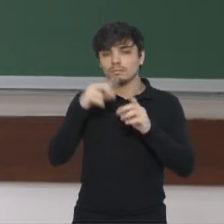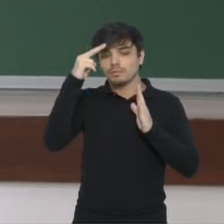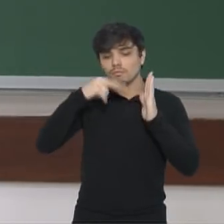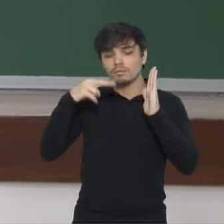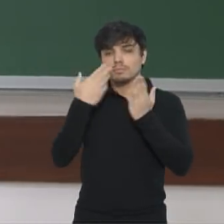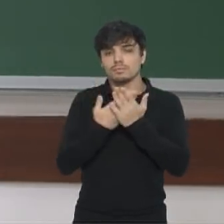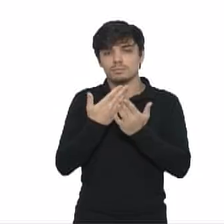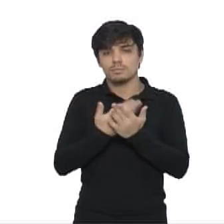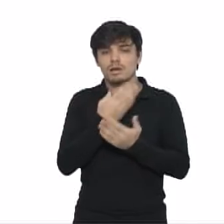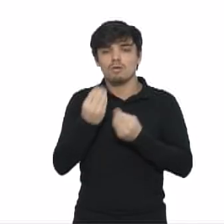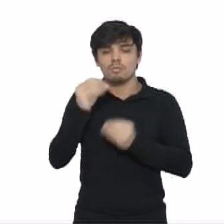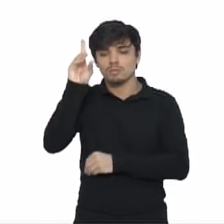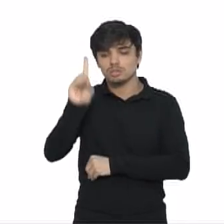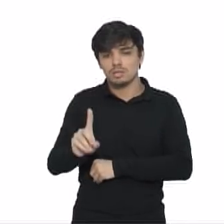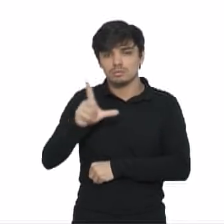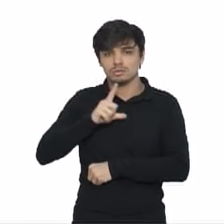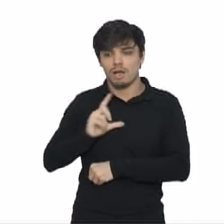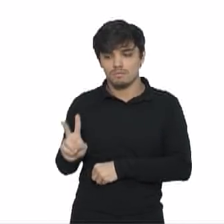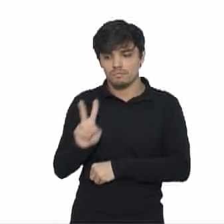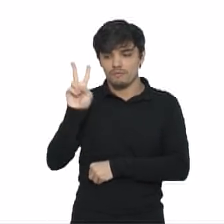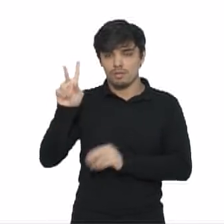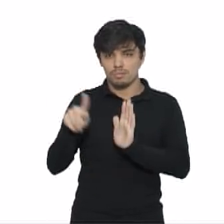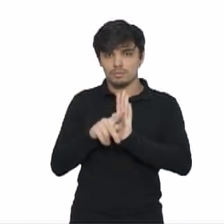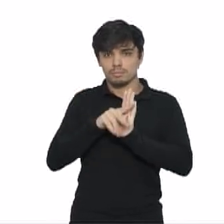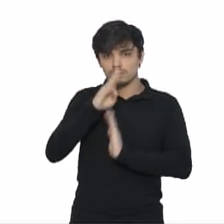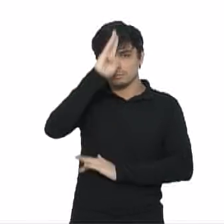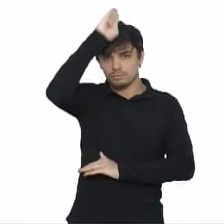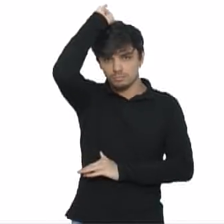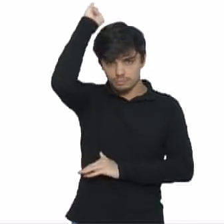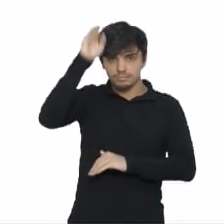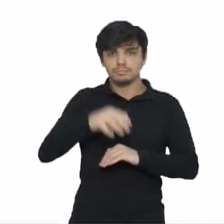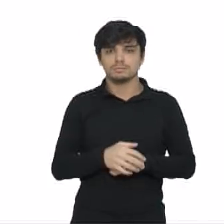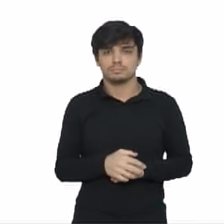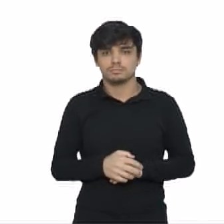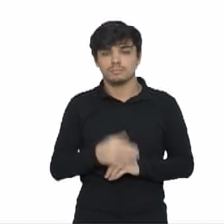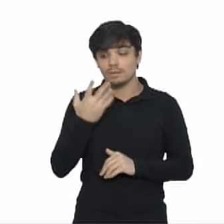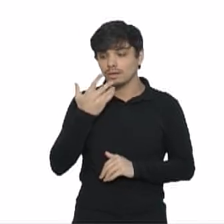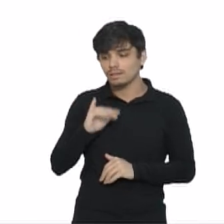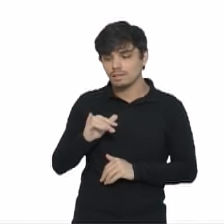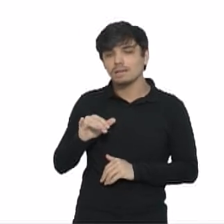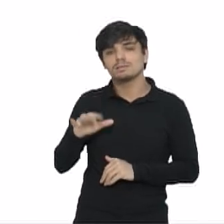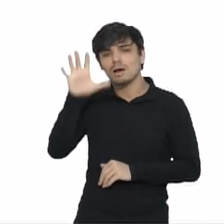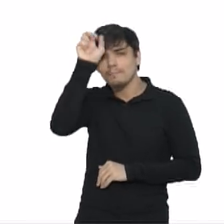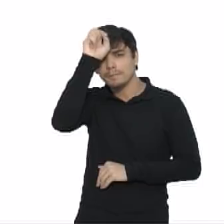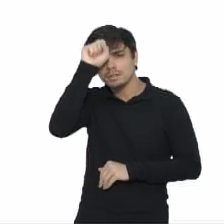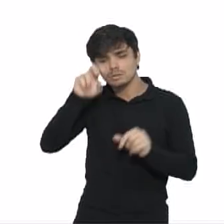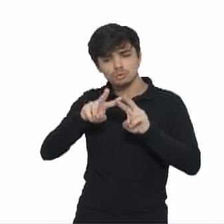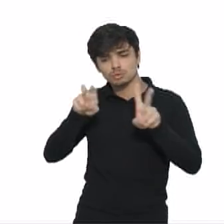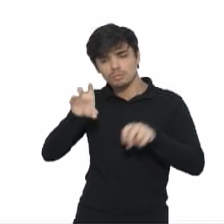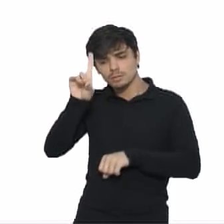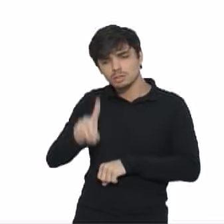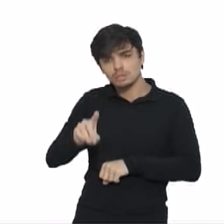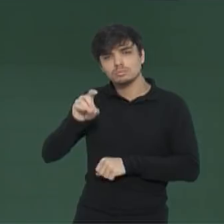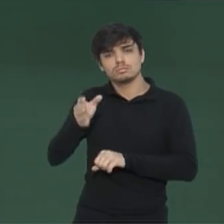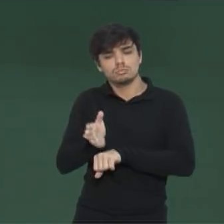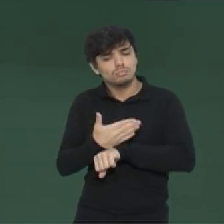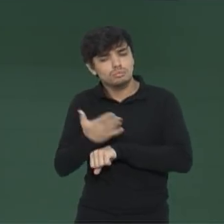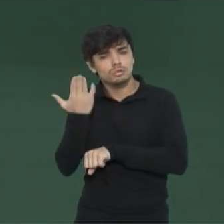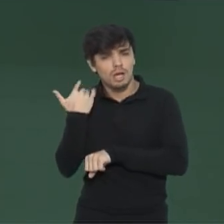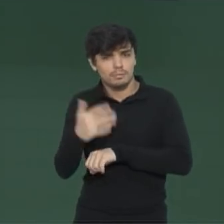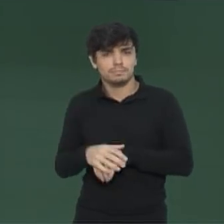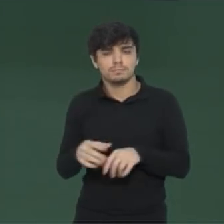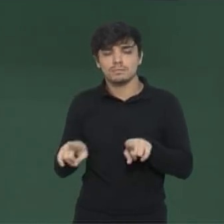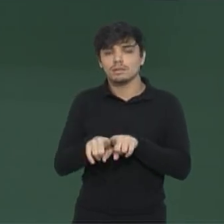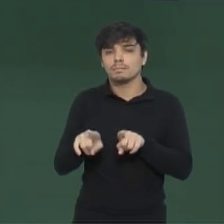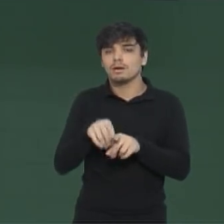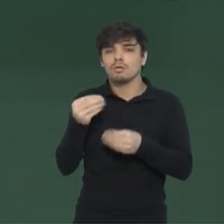como o direito era valorizado entre os romanos, que as crianças aprendiam desde cedo algumas noções de direito, aprendiam a